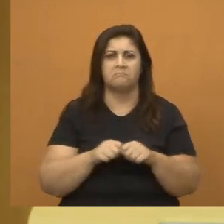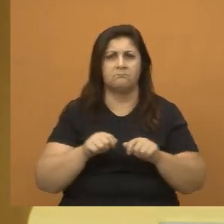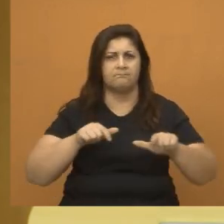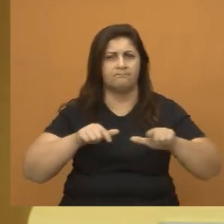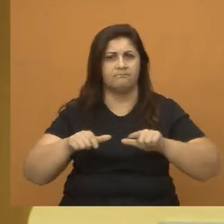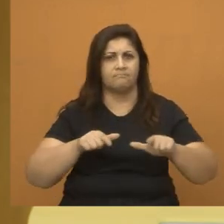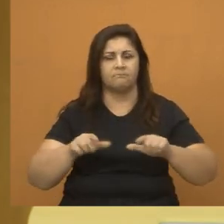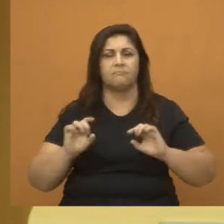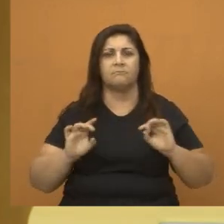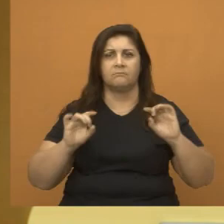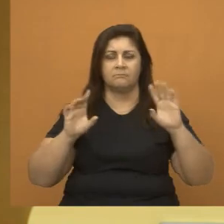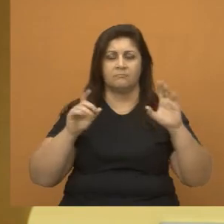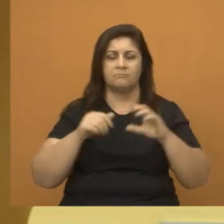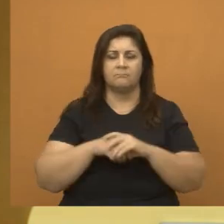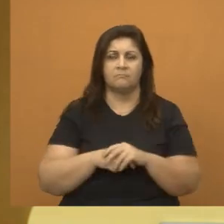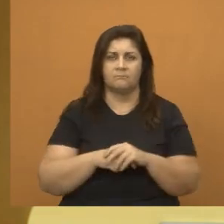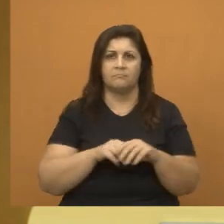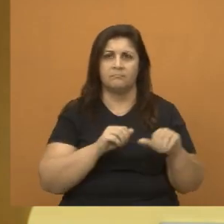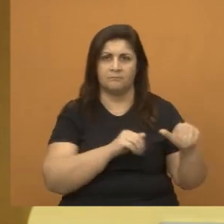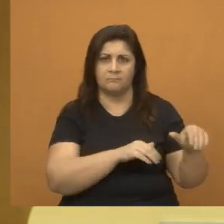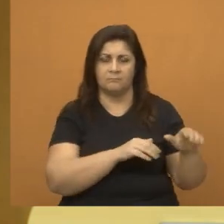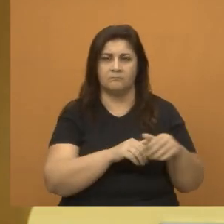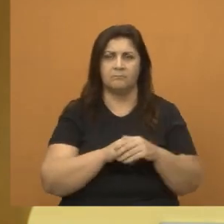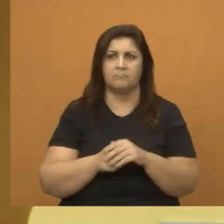nosso tiro de guerra